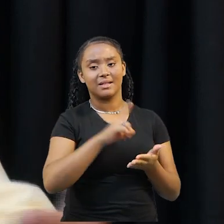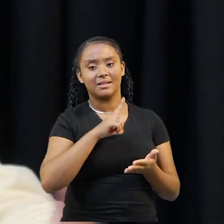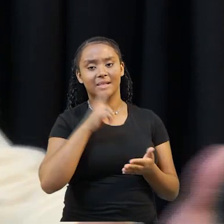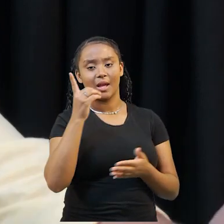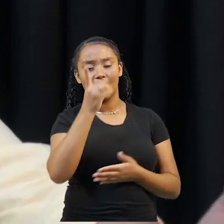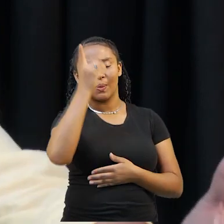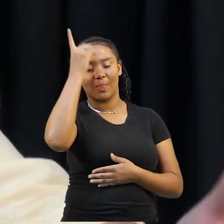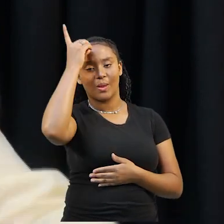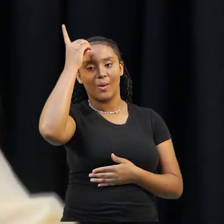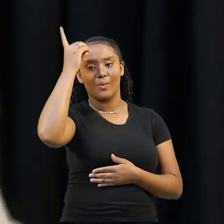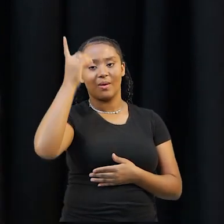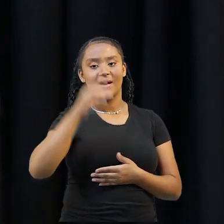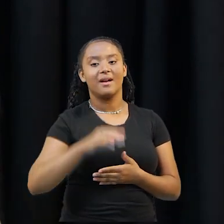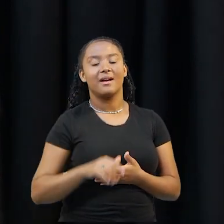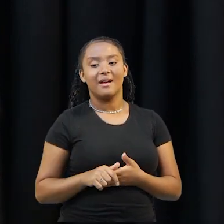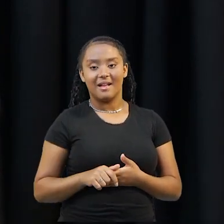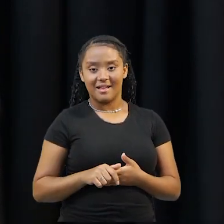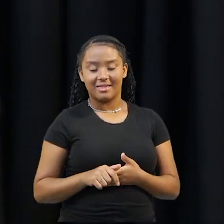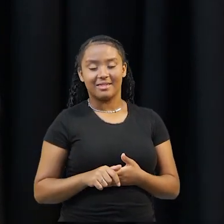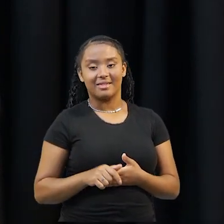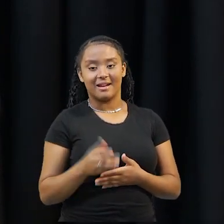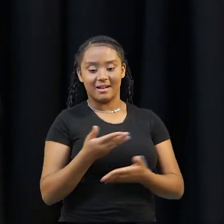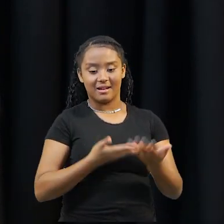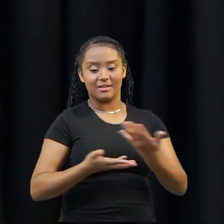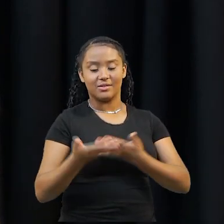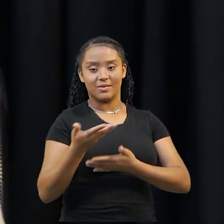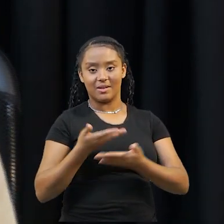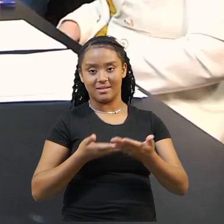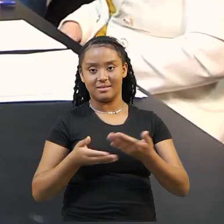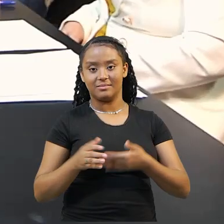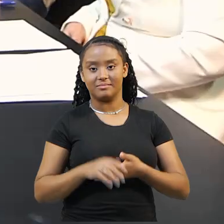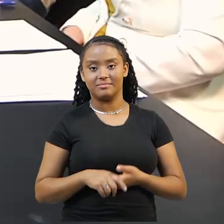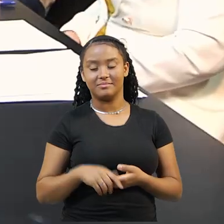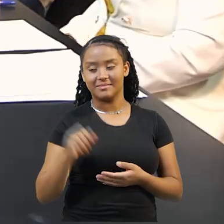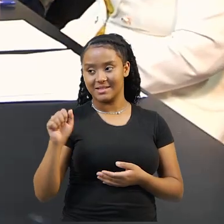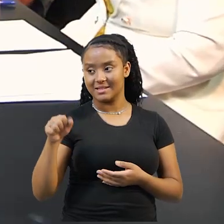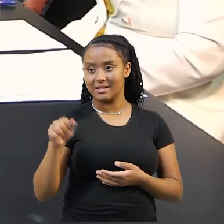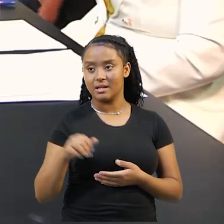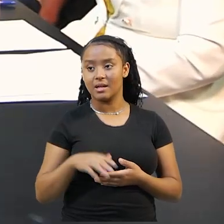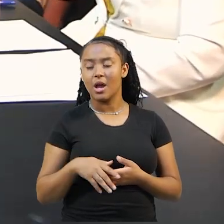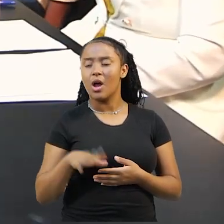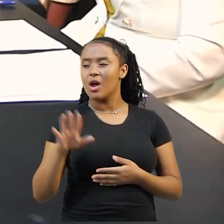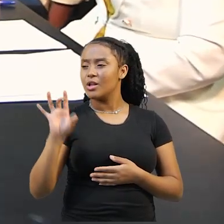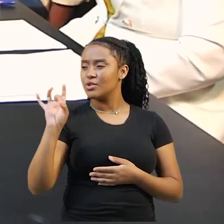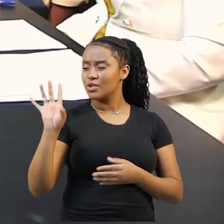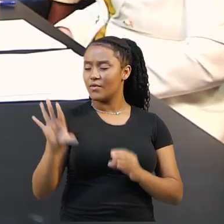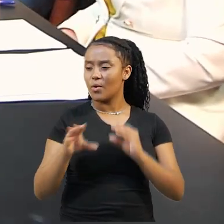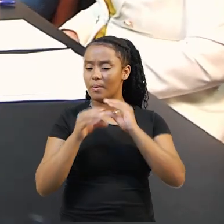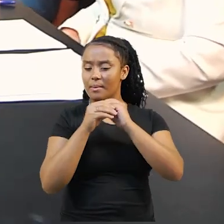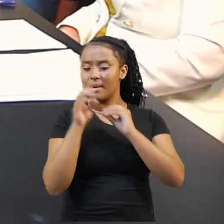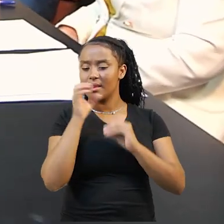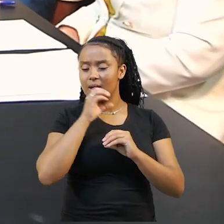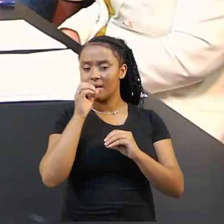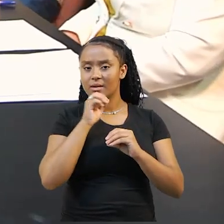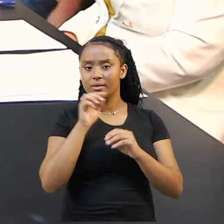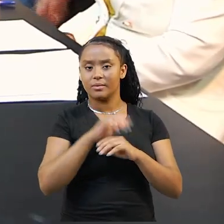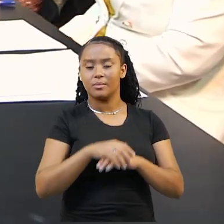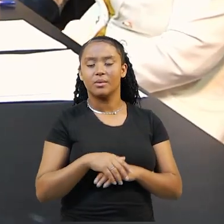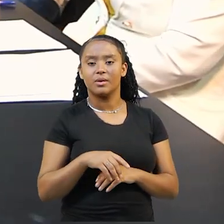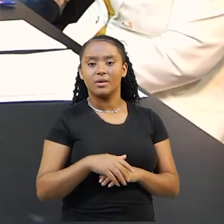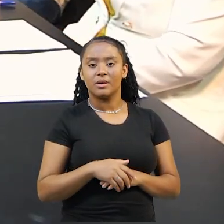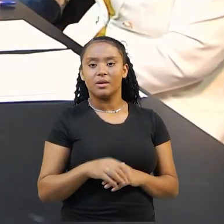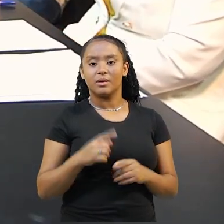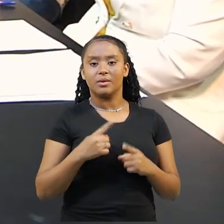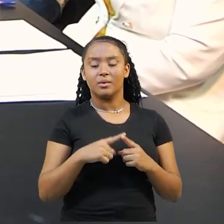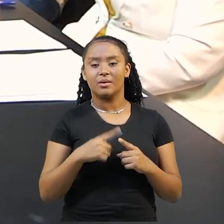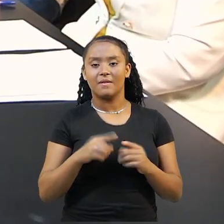tem um dom da articulação, né, Eliane? Exatamente. Vitor Hugo, posso só complementar? Eu acho que na questão do SEJAR